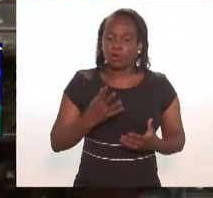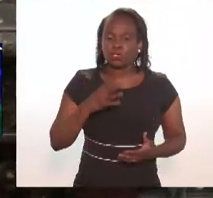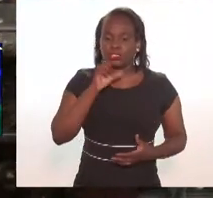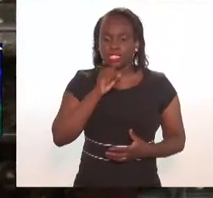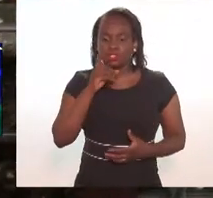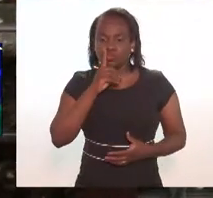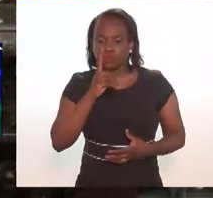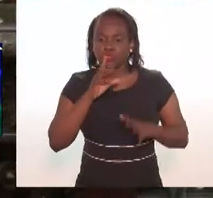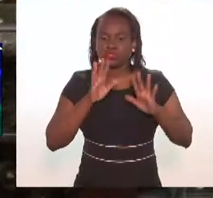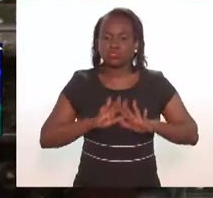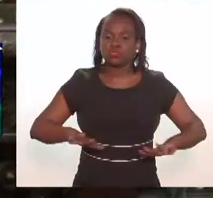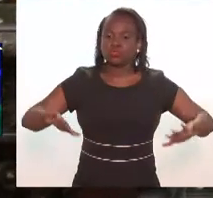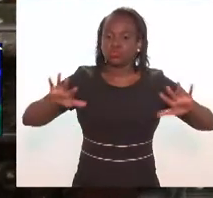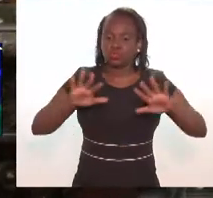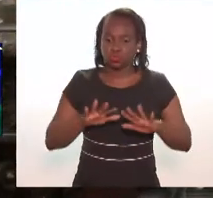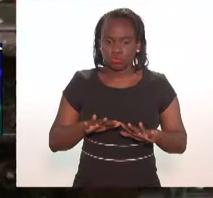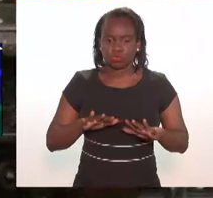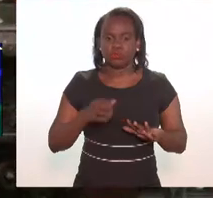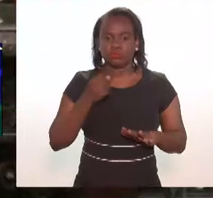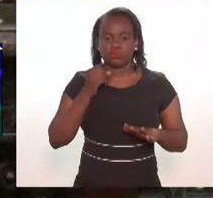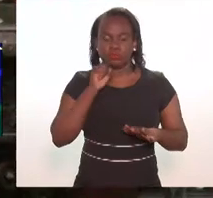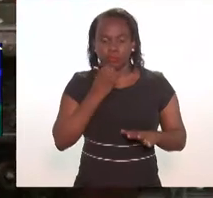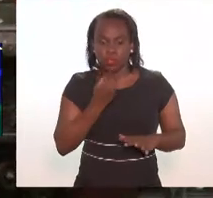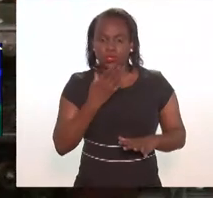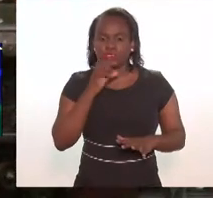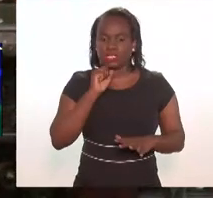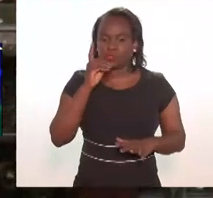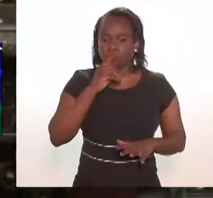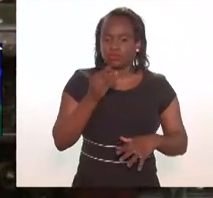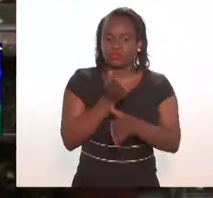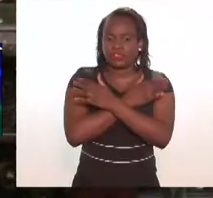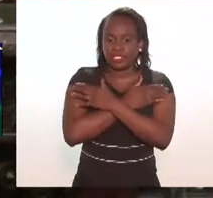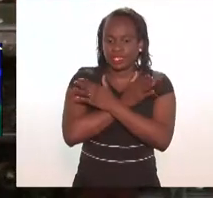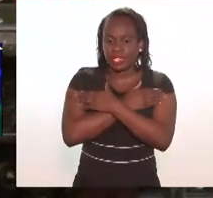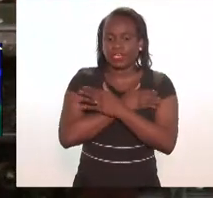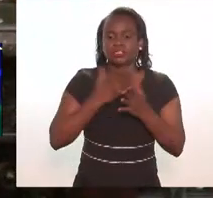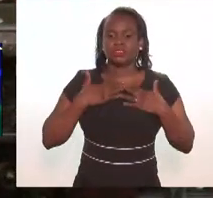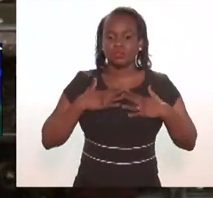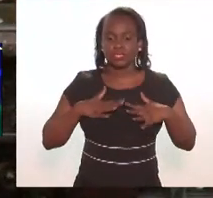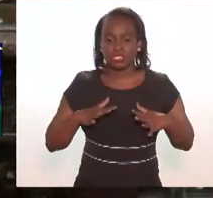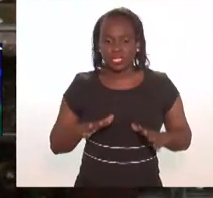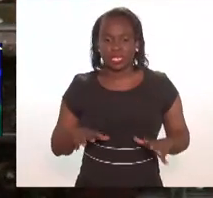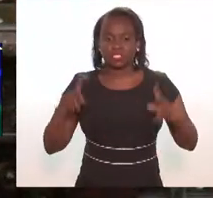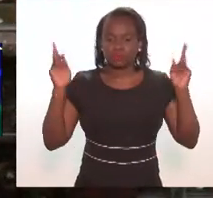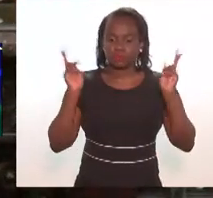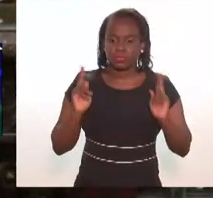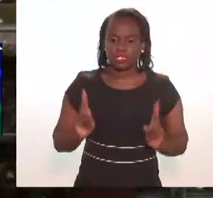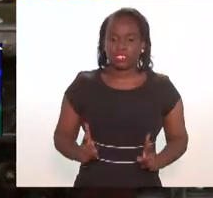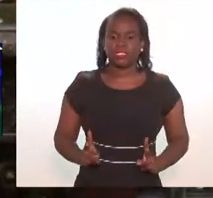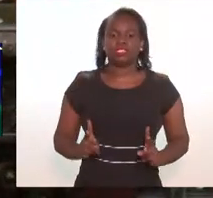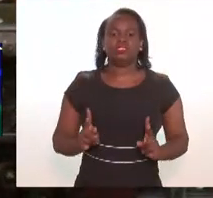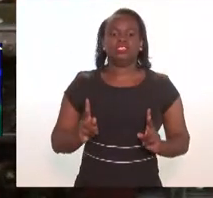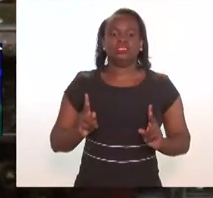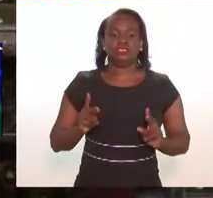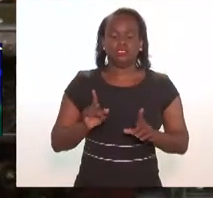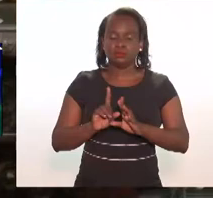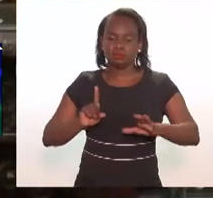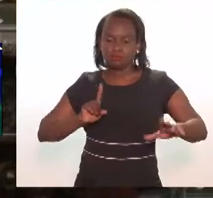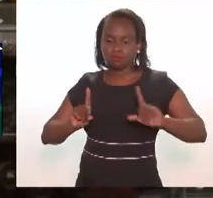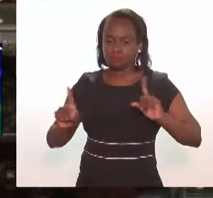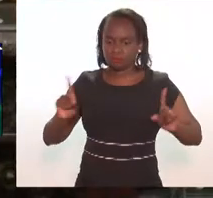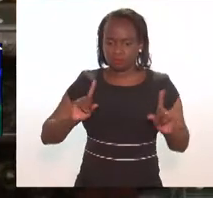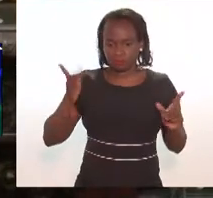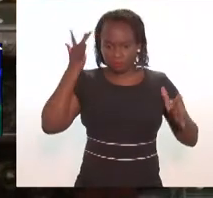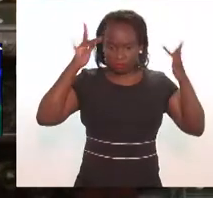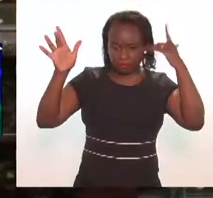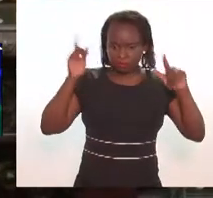semana, todas e todos, um bom final de semana, feriado, com tranquilidade, paz e com distanciamento social.